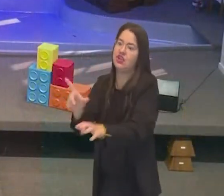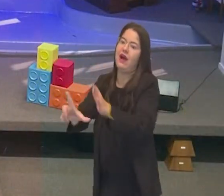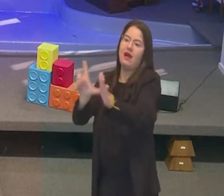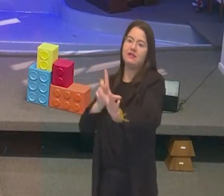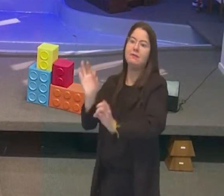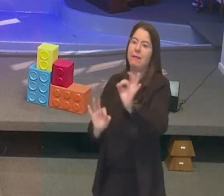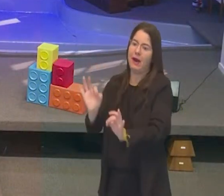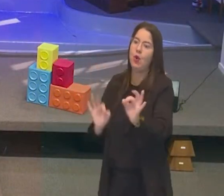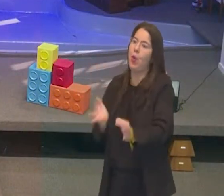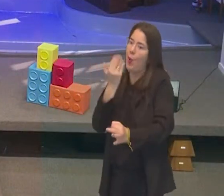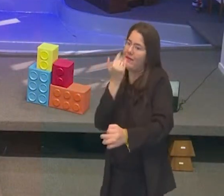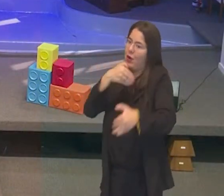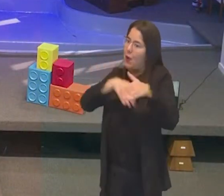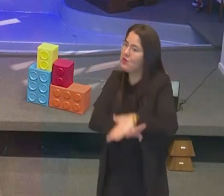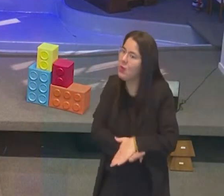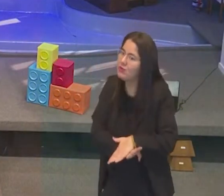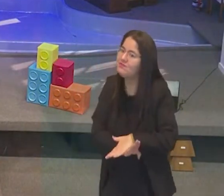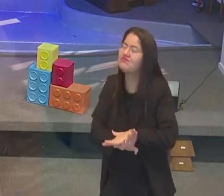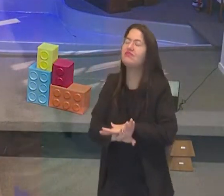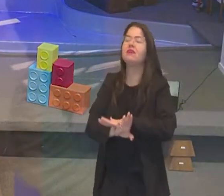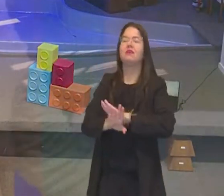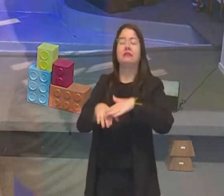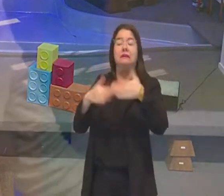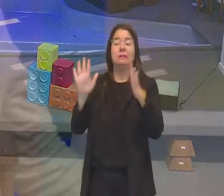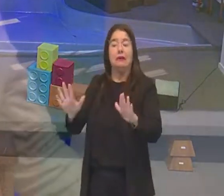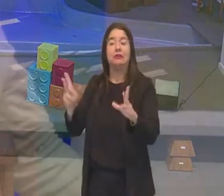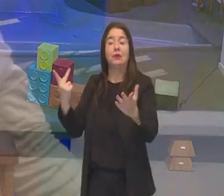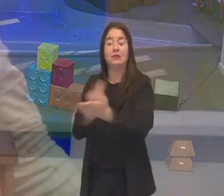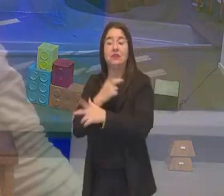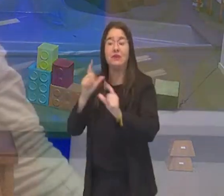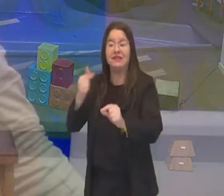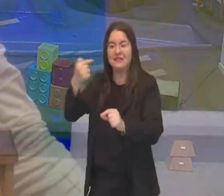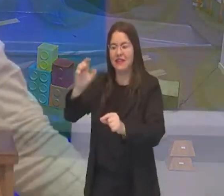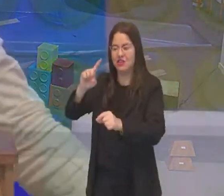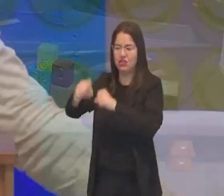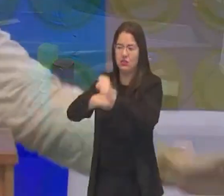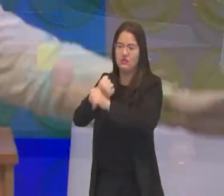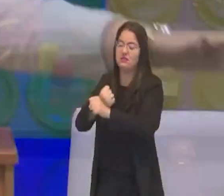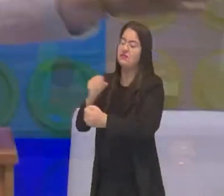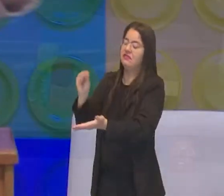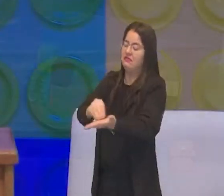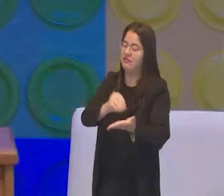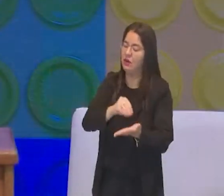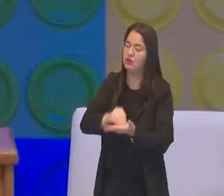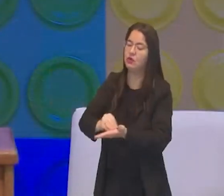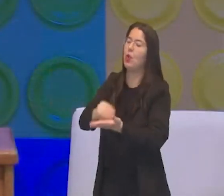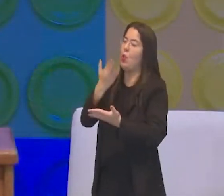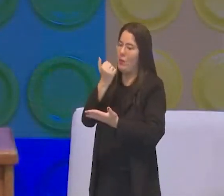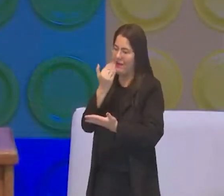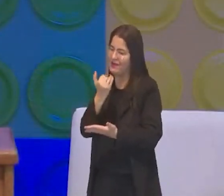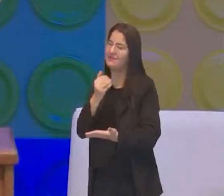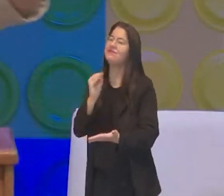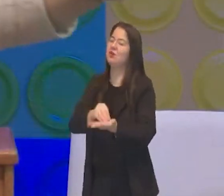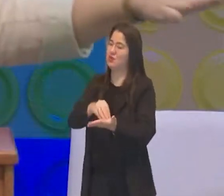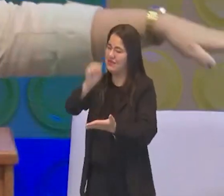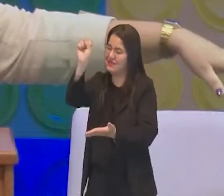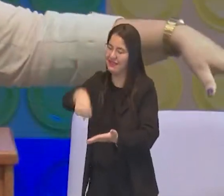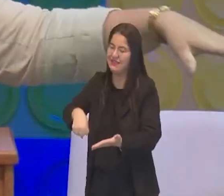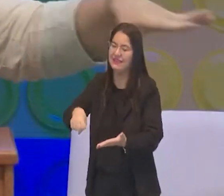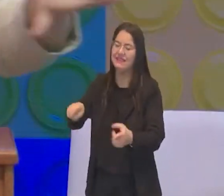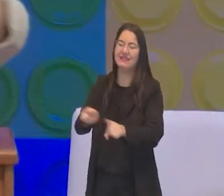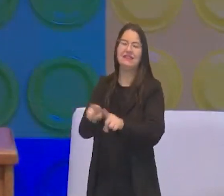resolvido. Nesse meio tempo não faltou só comida lá no Egito. Ali ao redor também